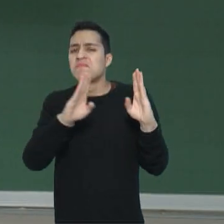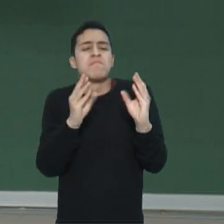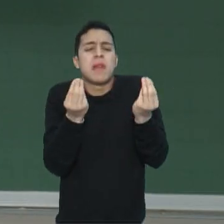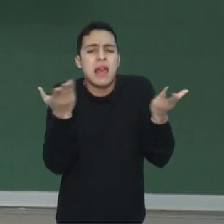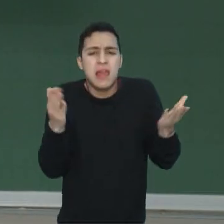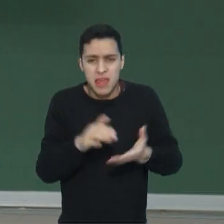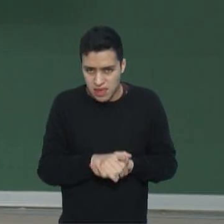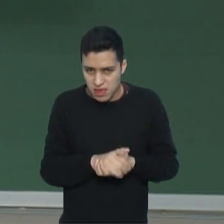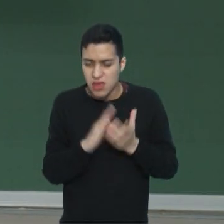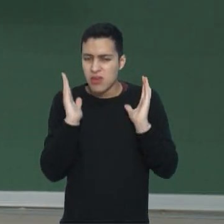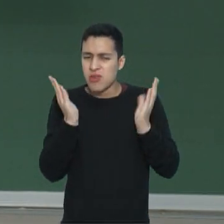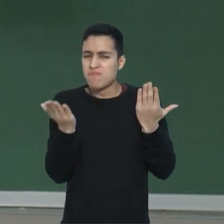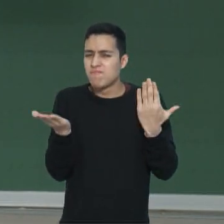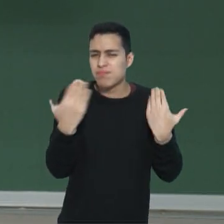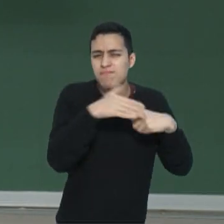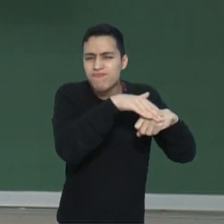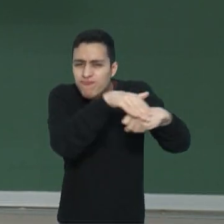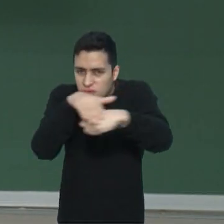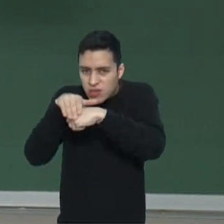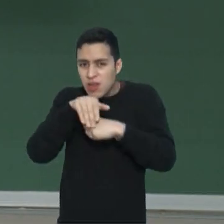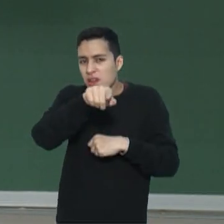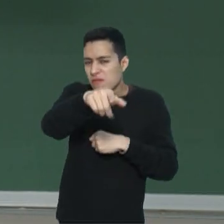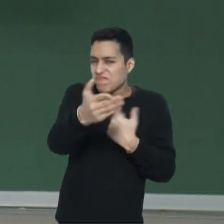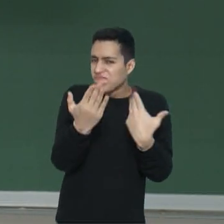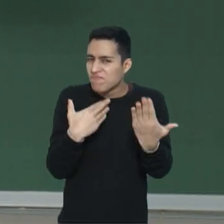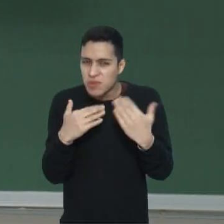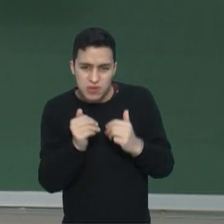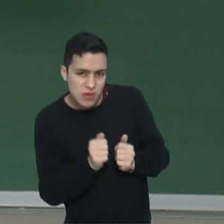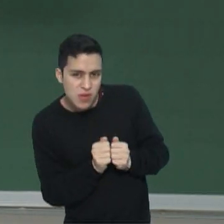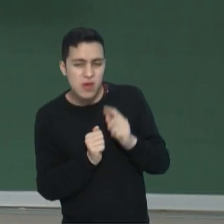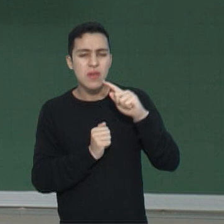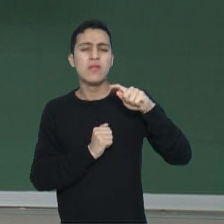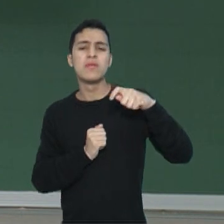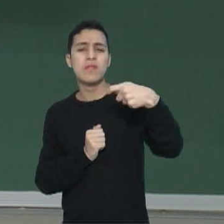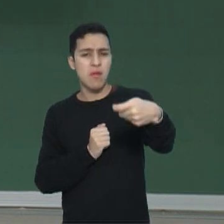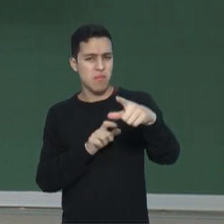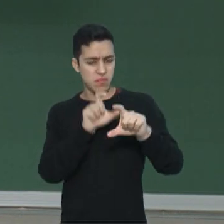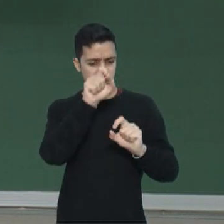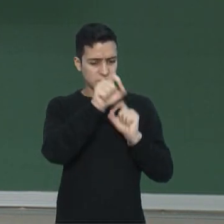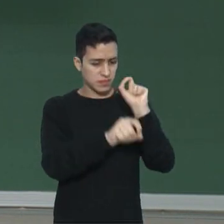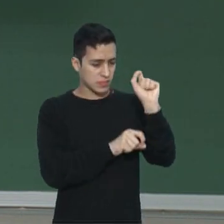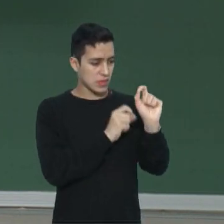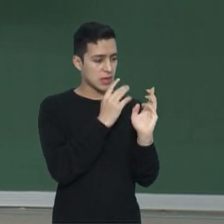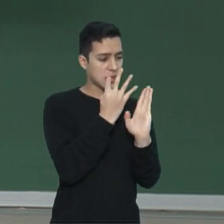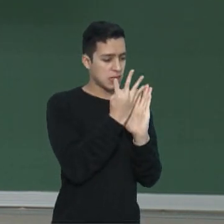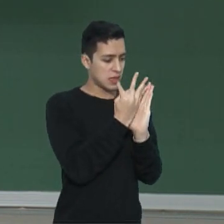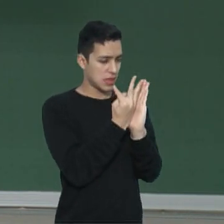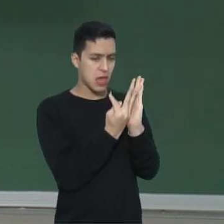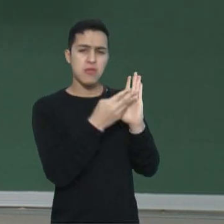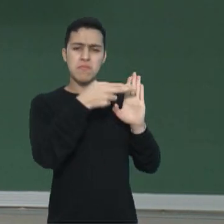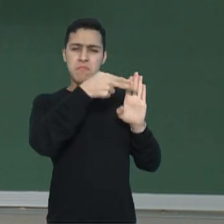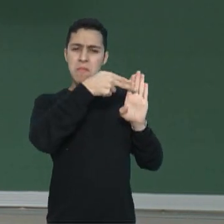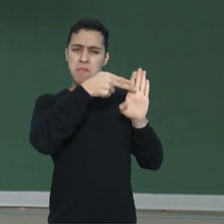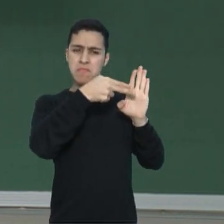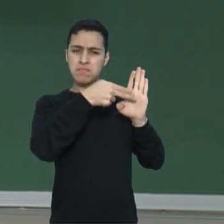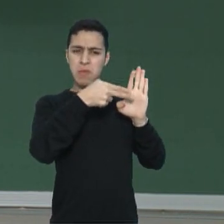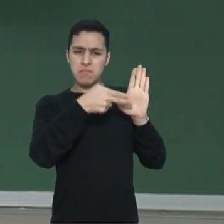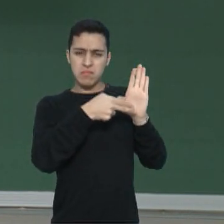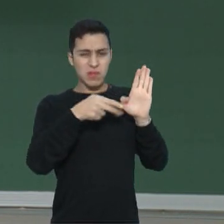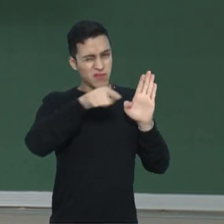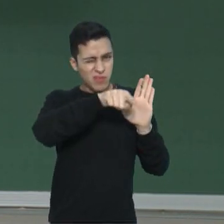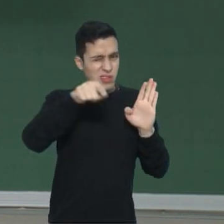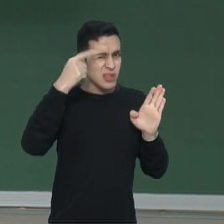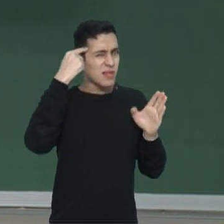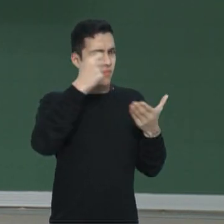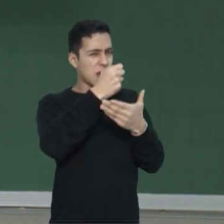já conversei um pouco com você e você comigo, né, sobre a questão de textos normativos. Você já tem uma boa base para responder